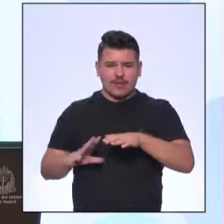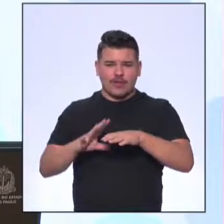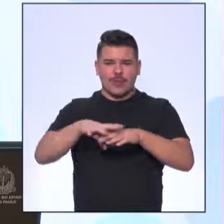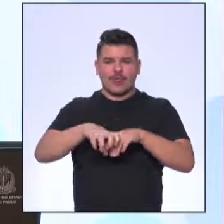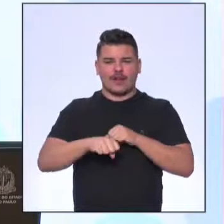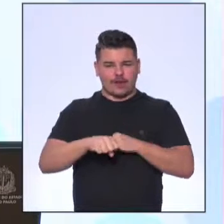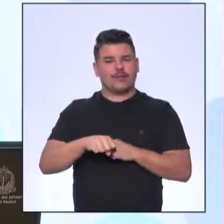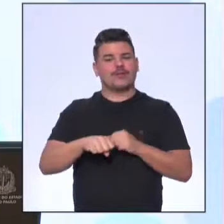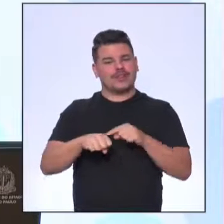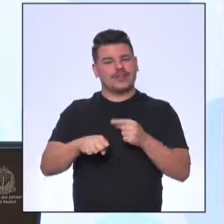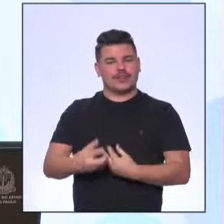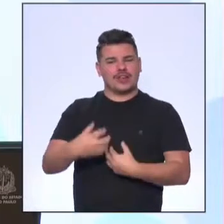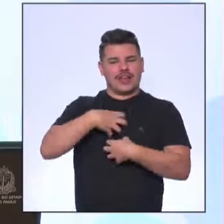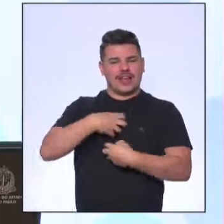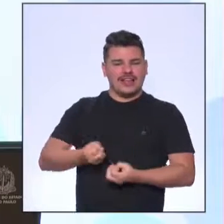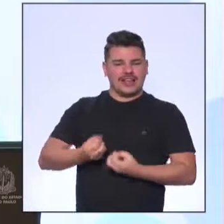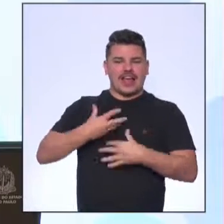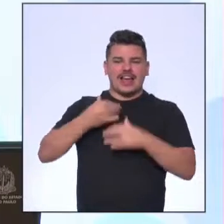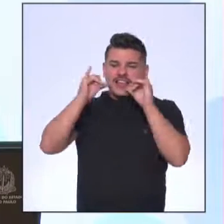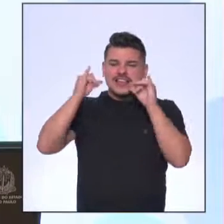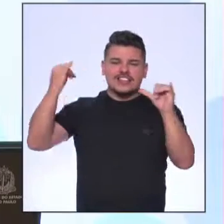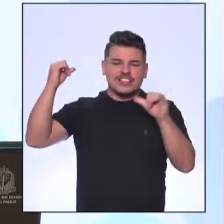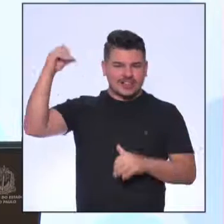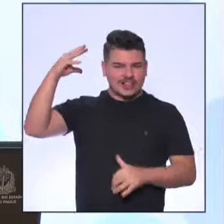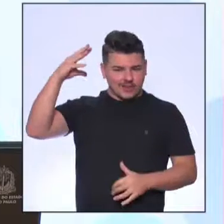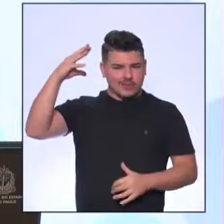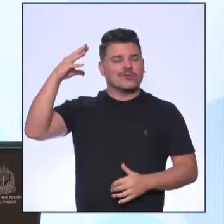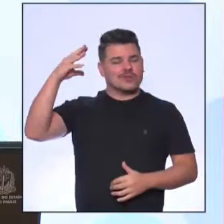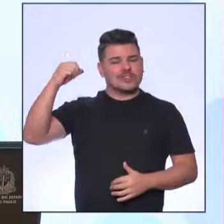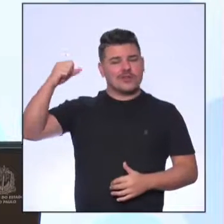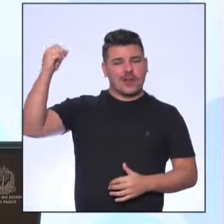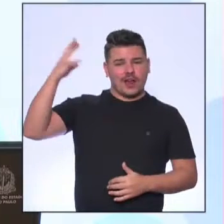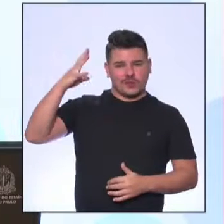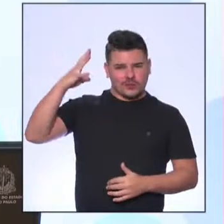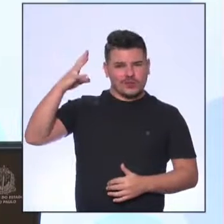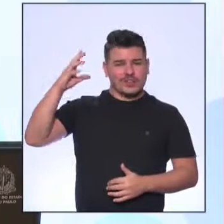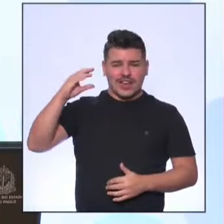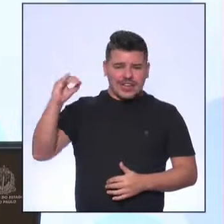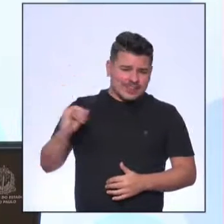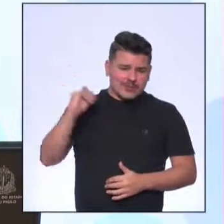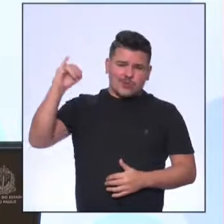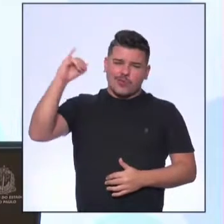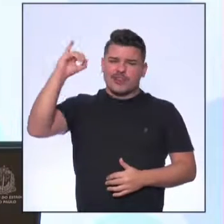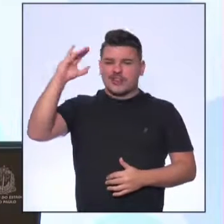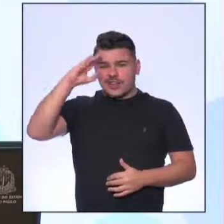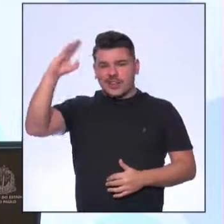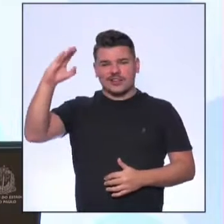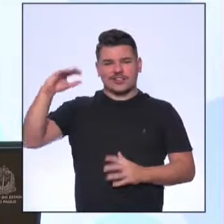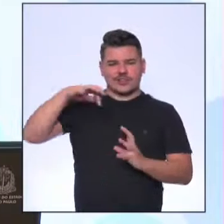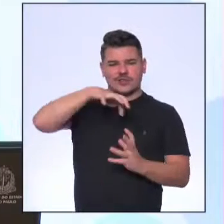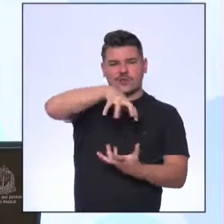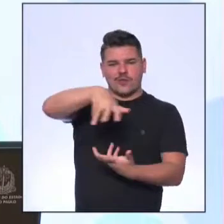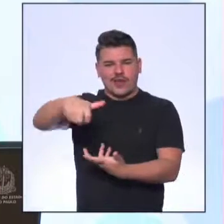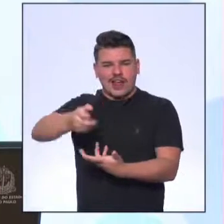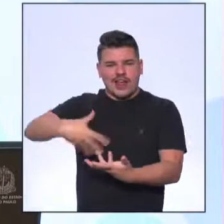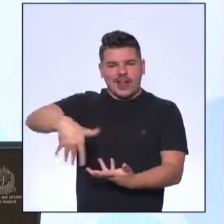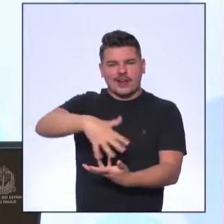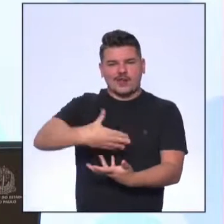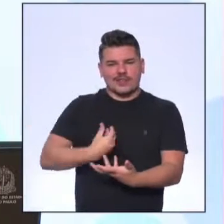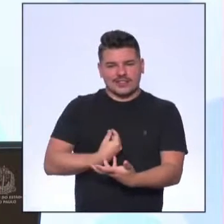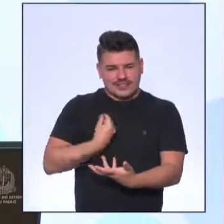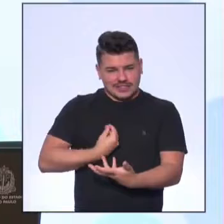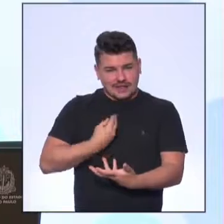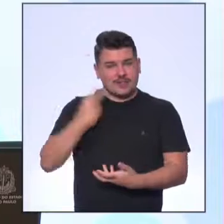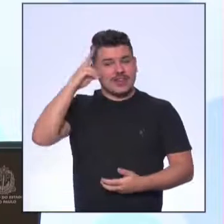em um ecossistema. Então, a luz, ela é um elemento imprescindível no nosso ecossistema. Sempre é bom nós